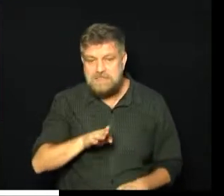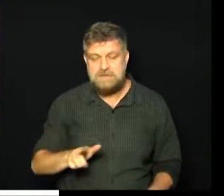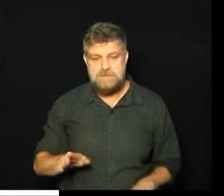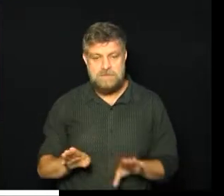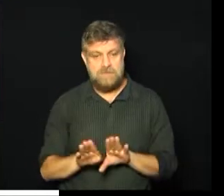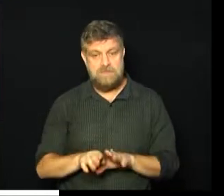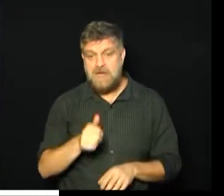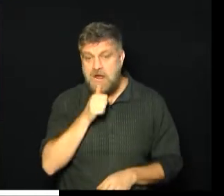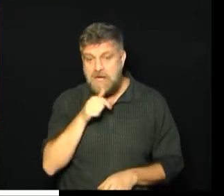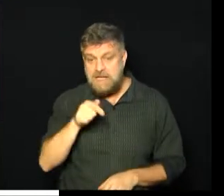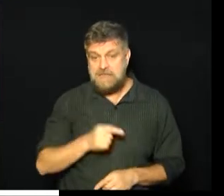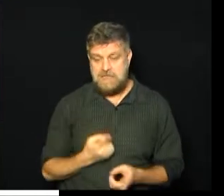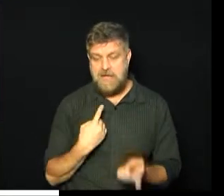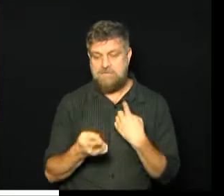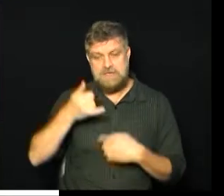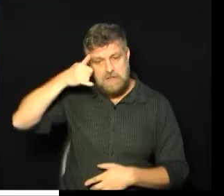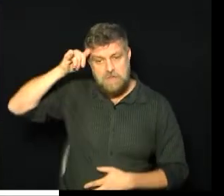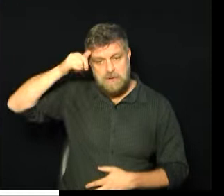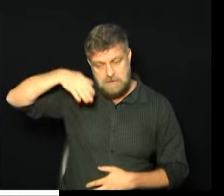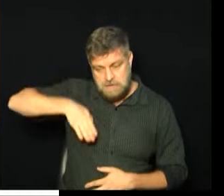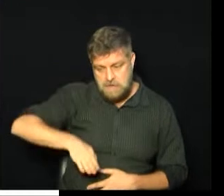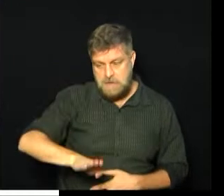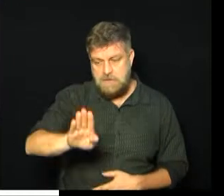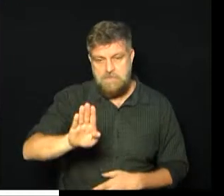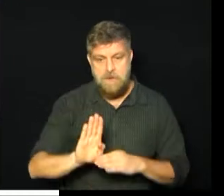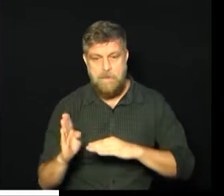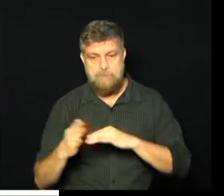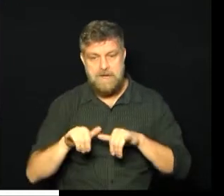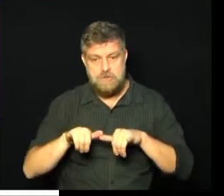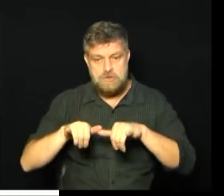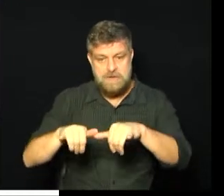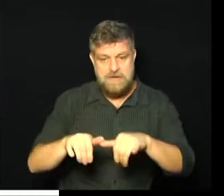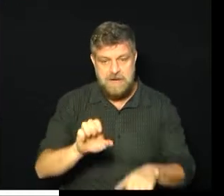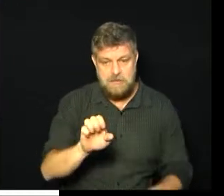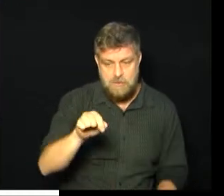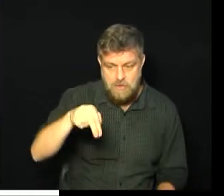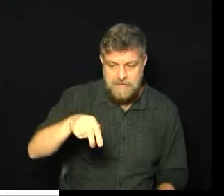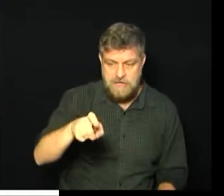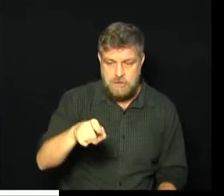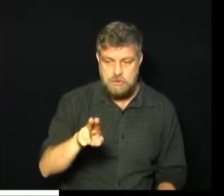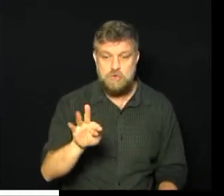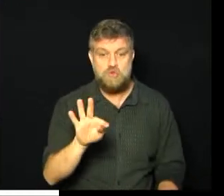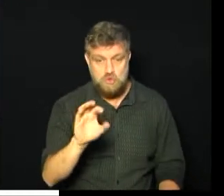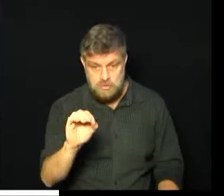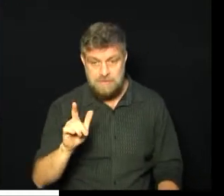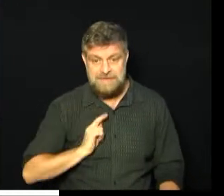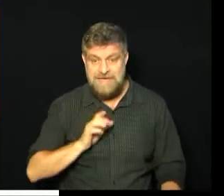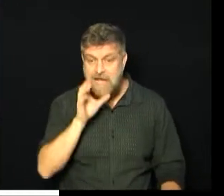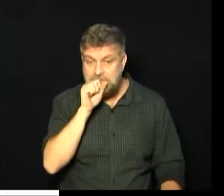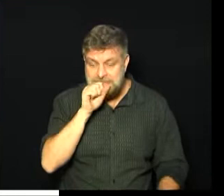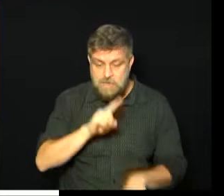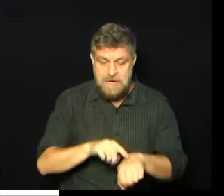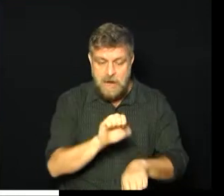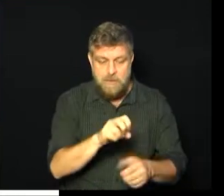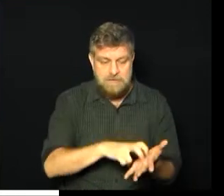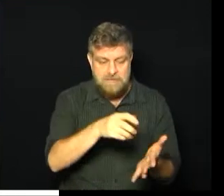E ainda ali na John Boy Dunlop, no Jardim Aurélia, no Supermercado Enxuto, a ação é no sábado, das 8 da manhã às